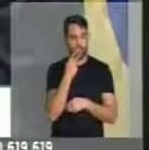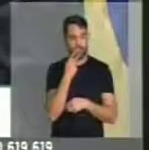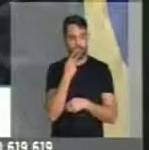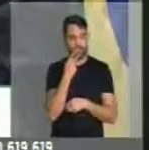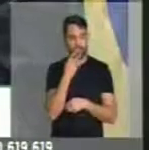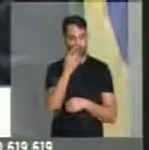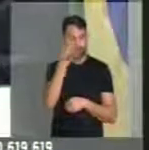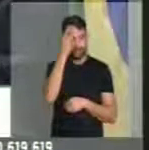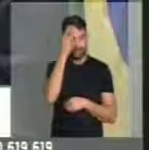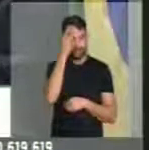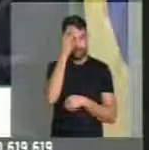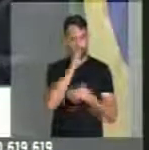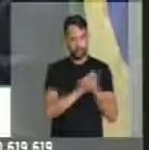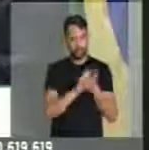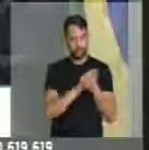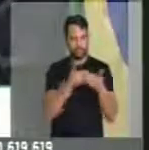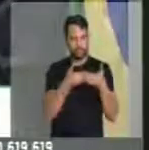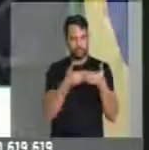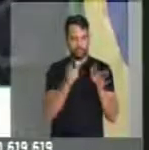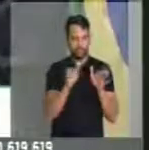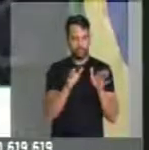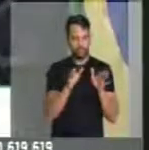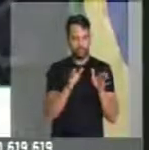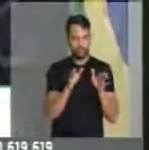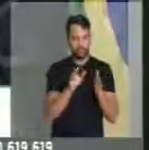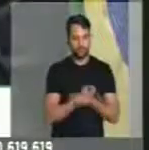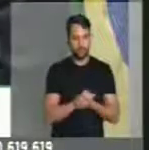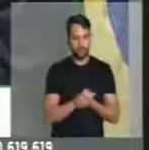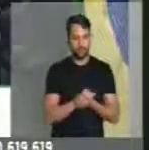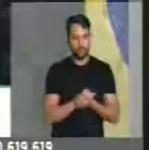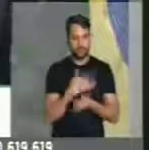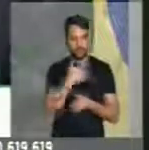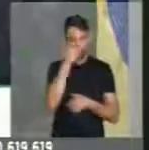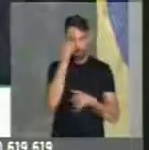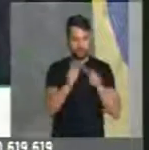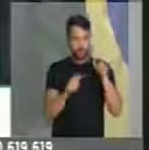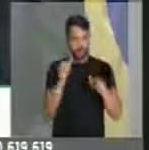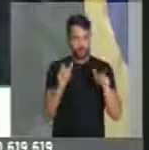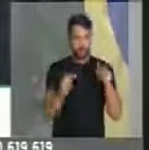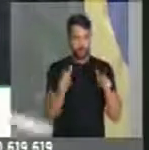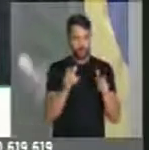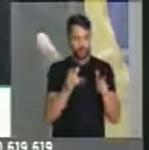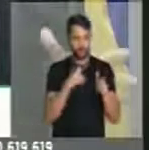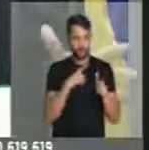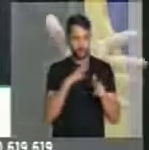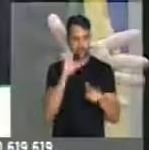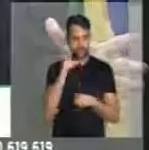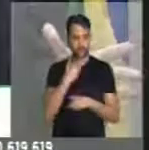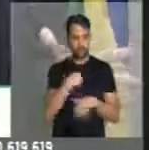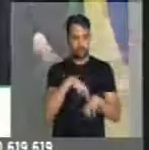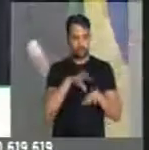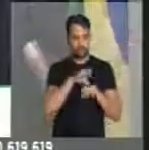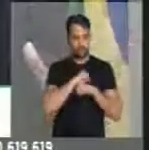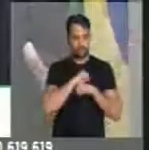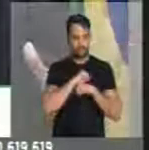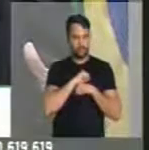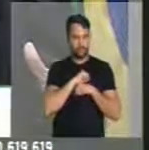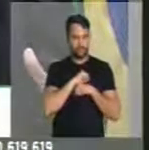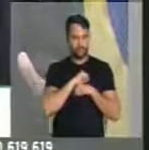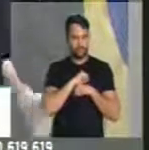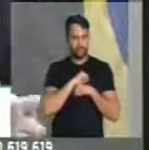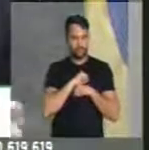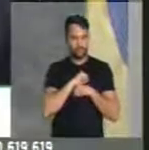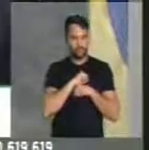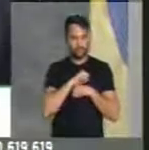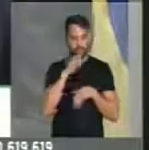A ideologia saiu do armário. As pessoas resolveram assumir